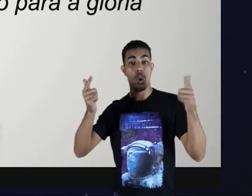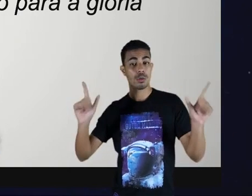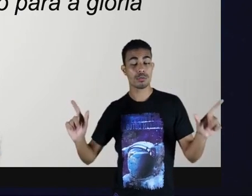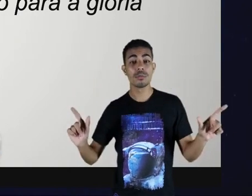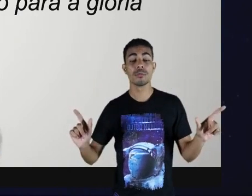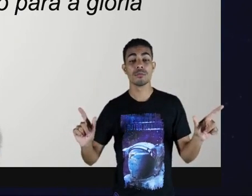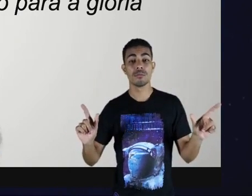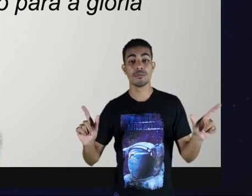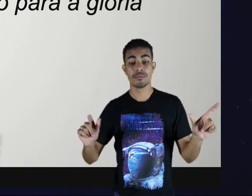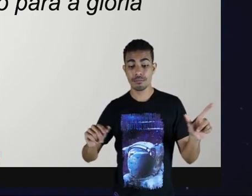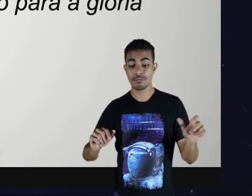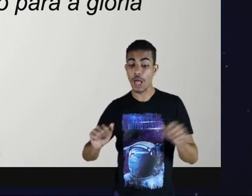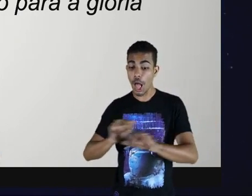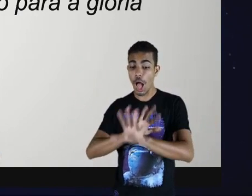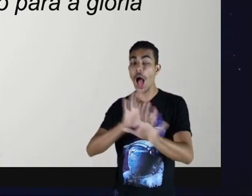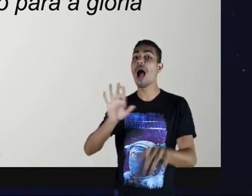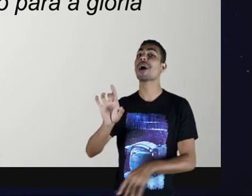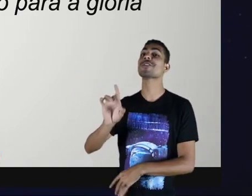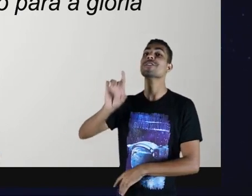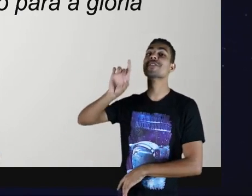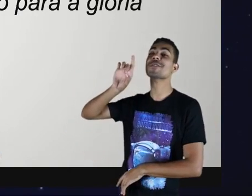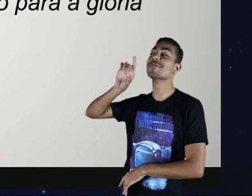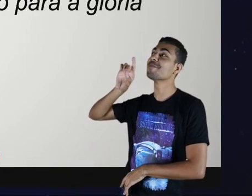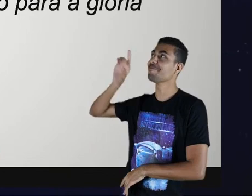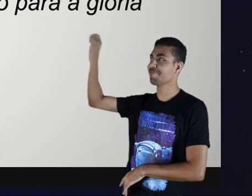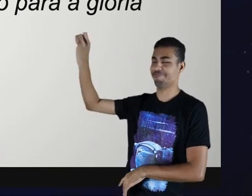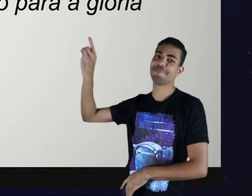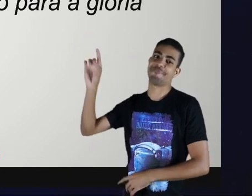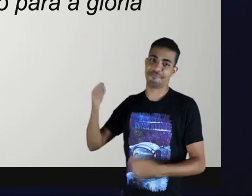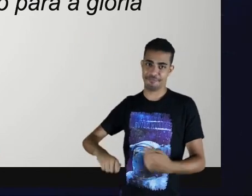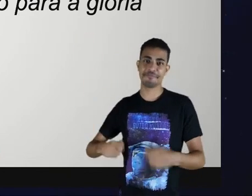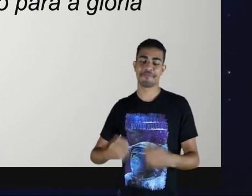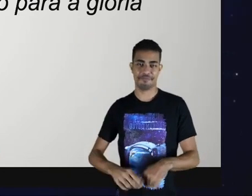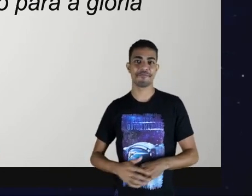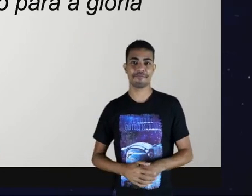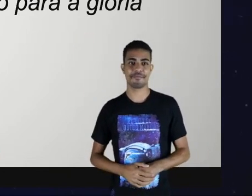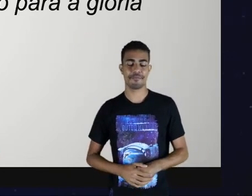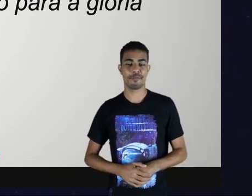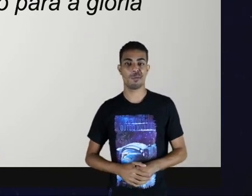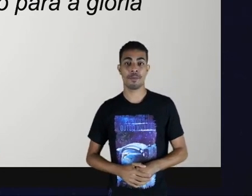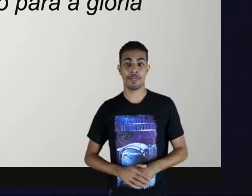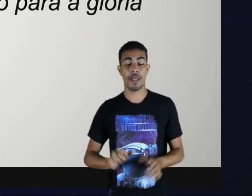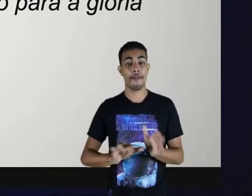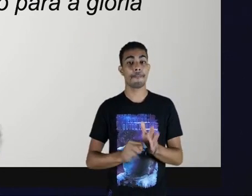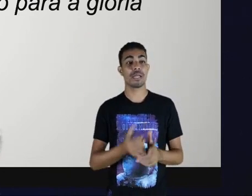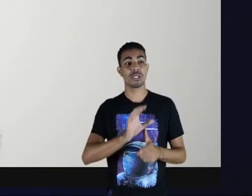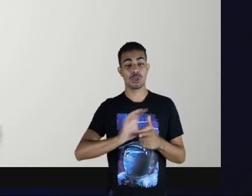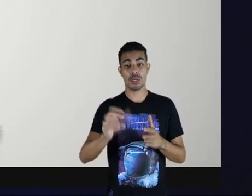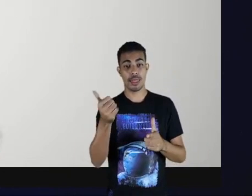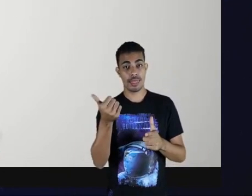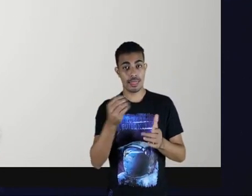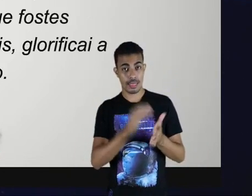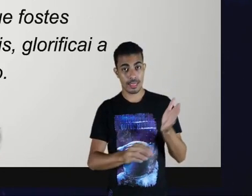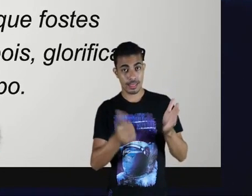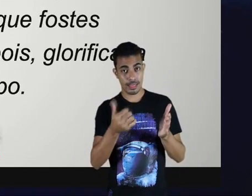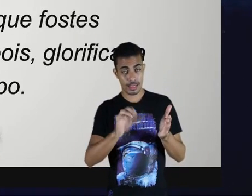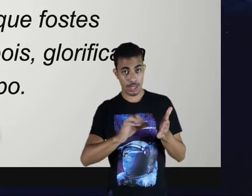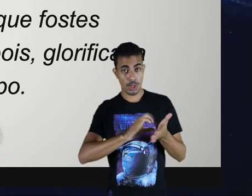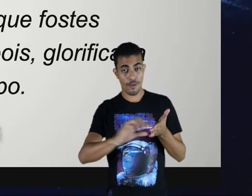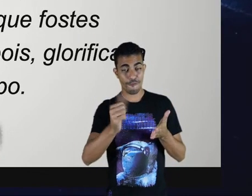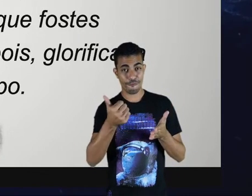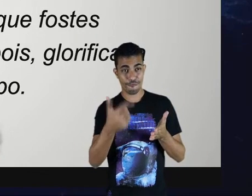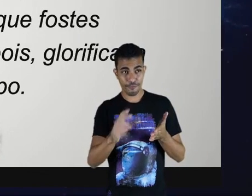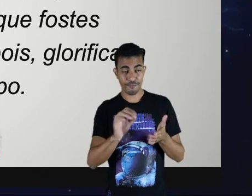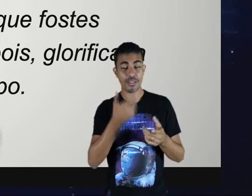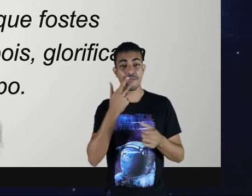coisa, que devemos fazer tudo para a glória de Deus. E 1 Coríntios 6, 19-20, o que são